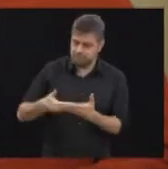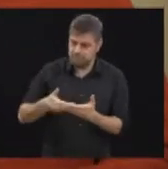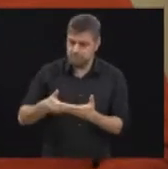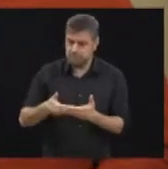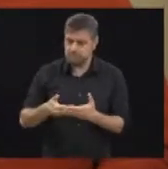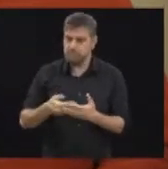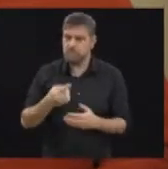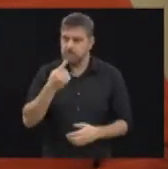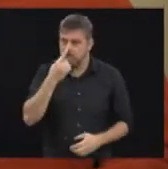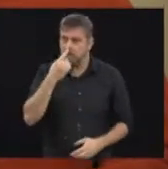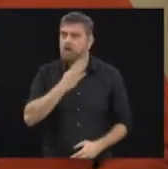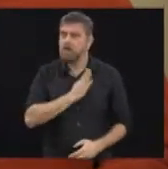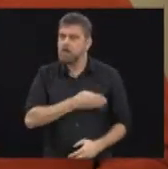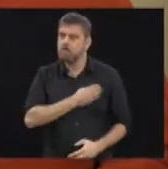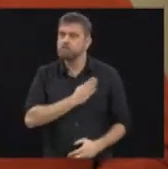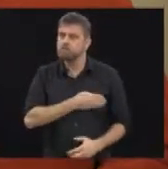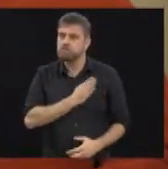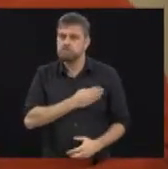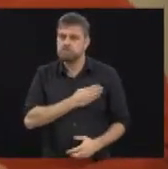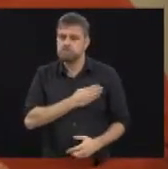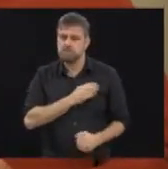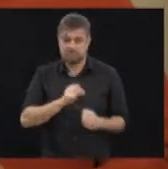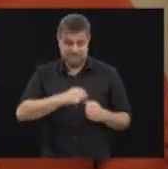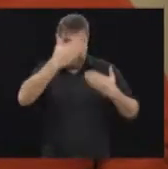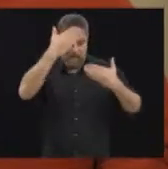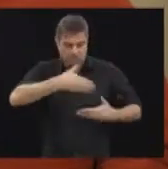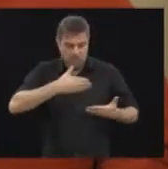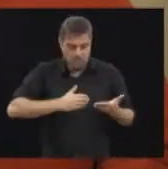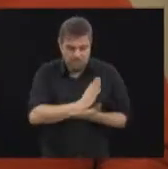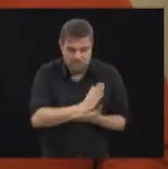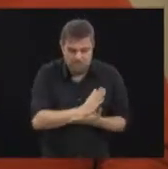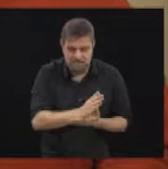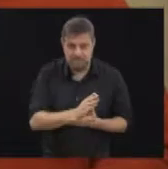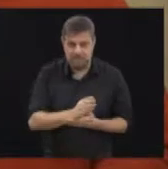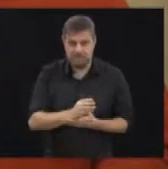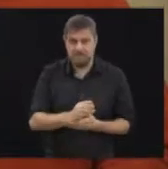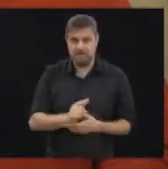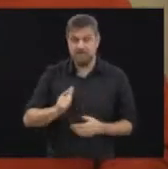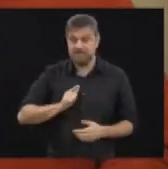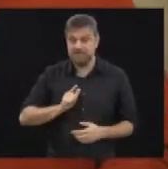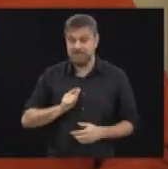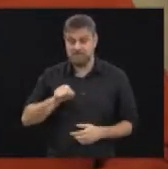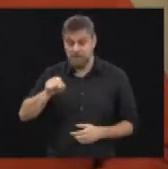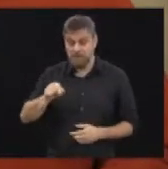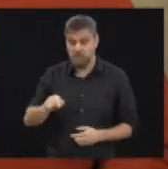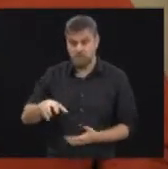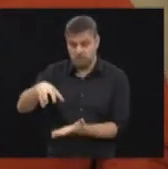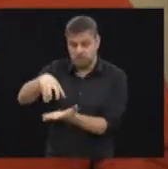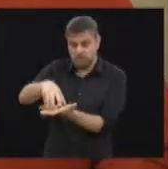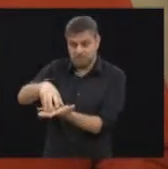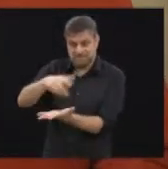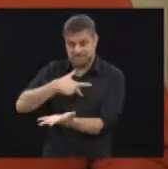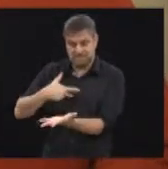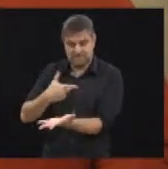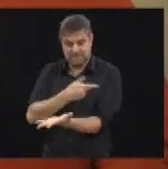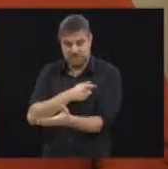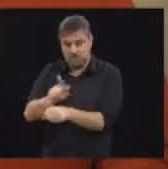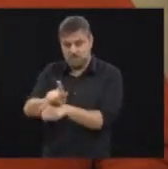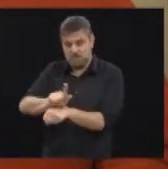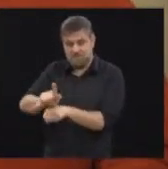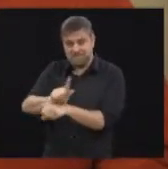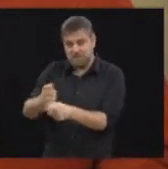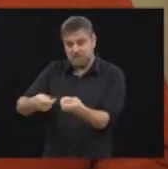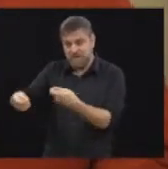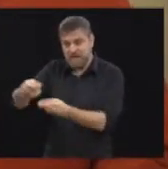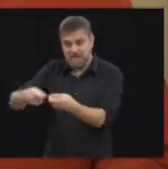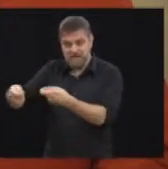Aí eu decidi por fazer cardiologia. Aí quando eu fui prestar cardiologia, surgiu a oportunidade de trabalhar como gestor de